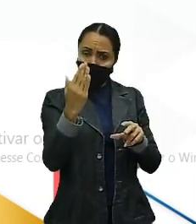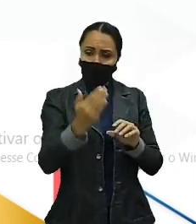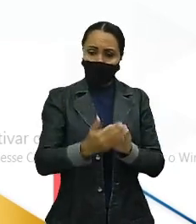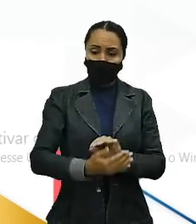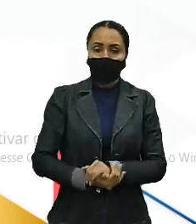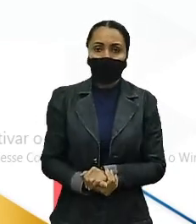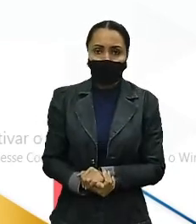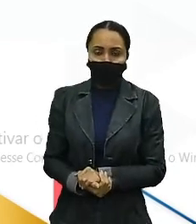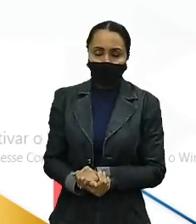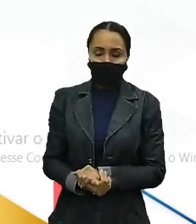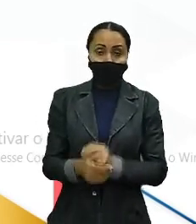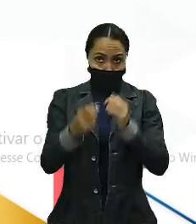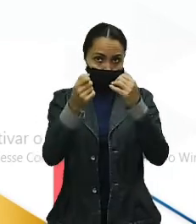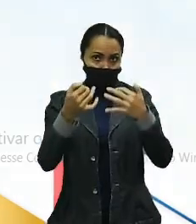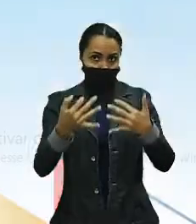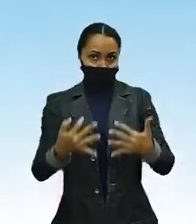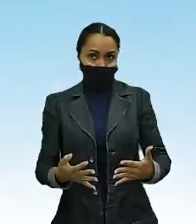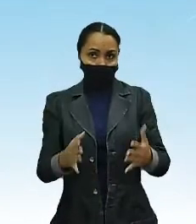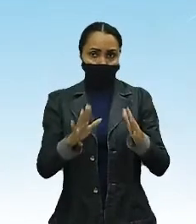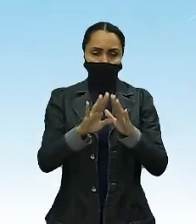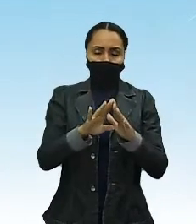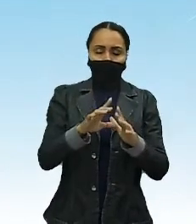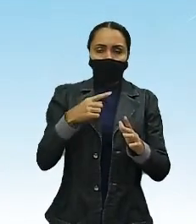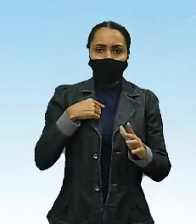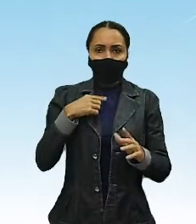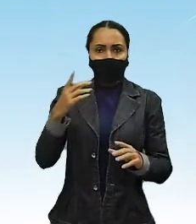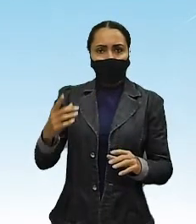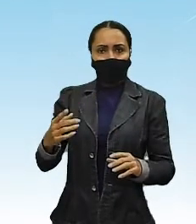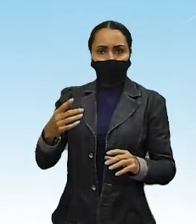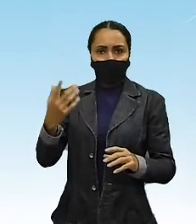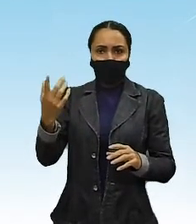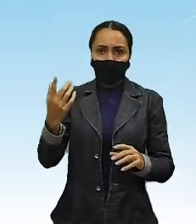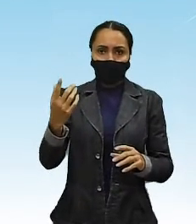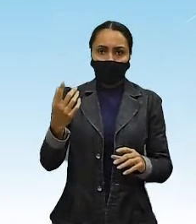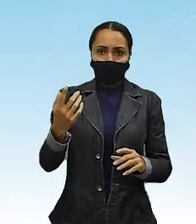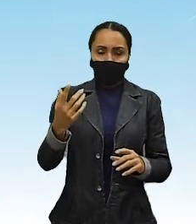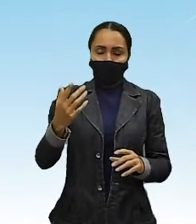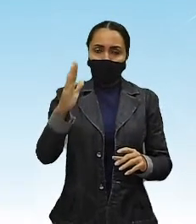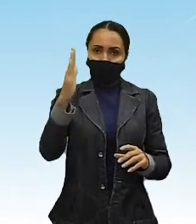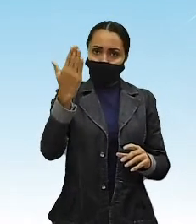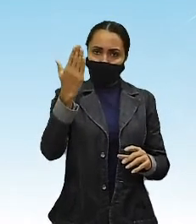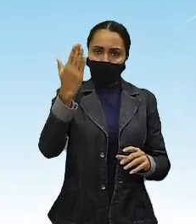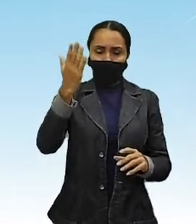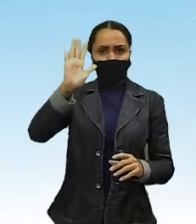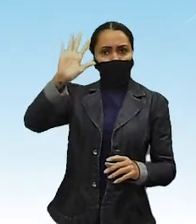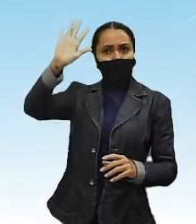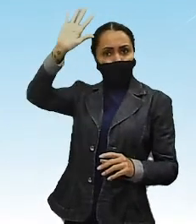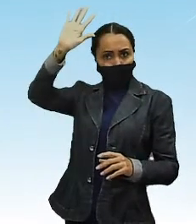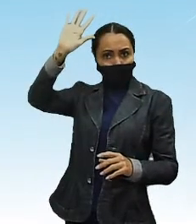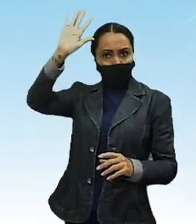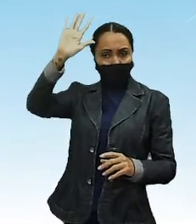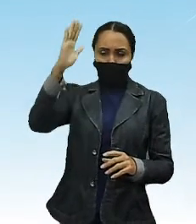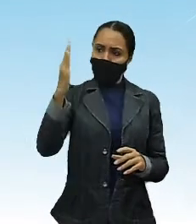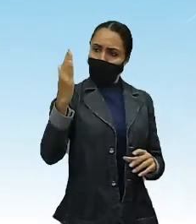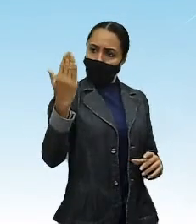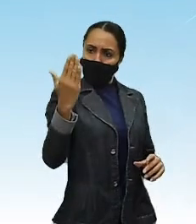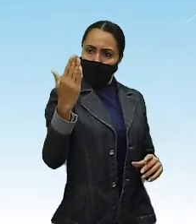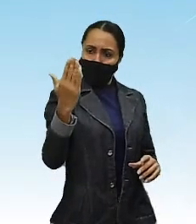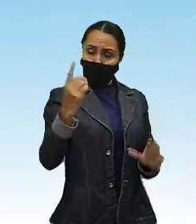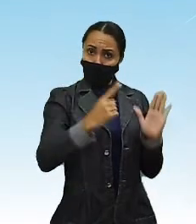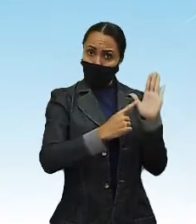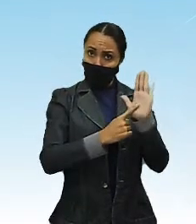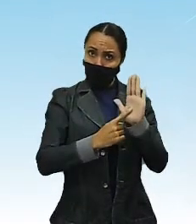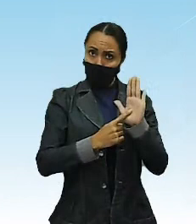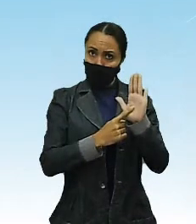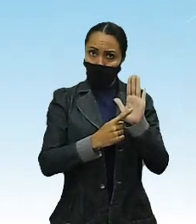Manuel, rapidinho, que eu vou explicar. Quando você está de frente para o espelho, você levanta a mão, tua mão direita, o espelho vai mostrar para você